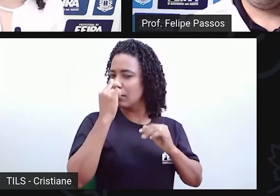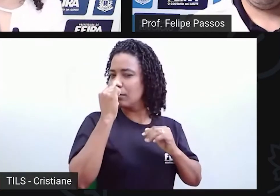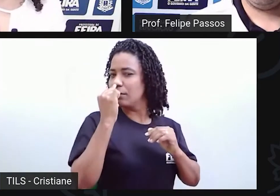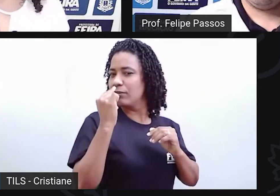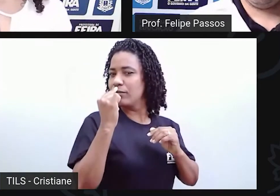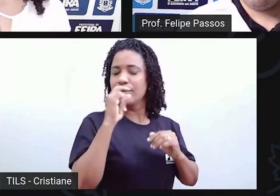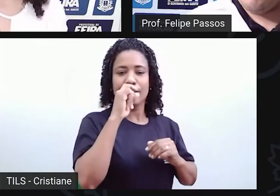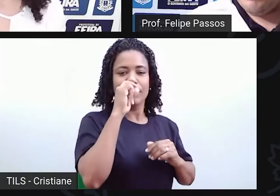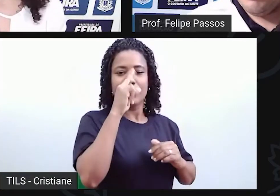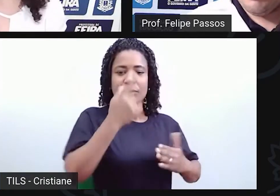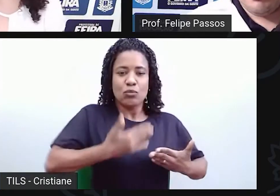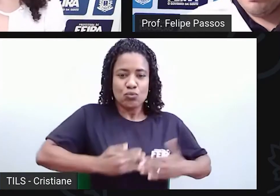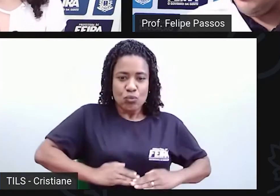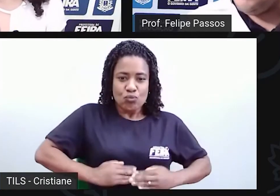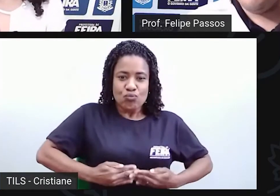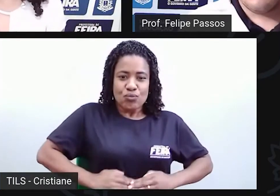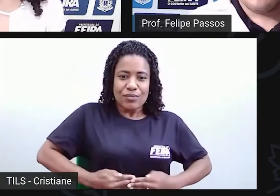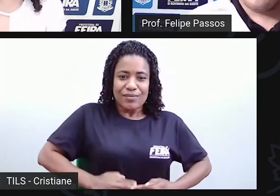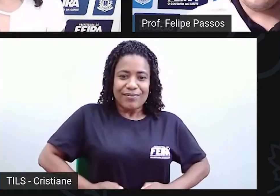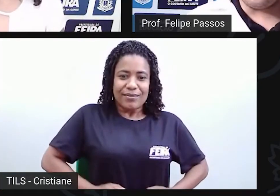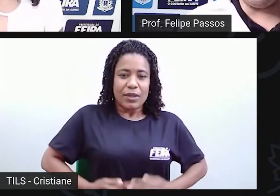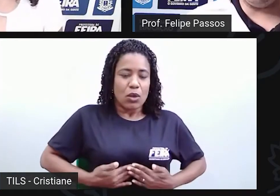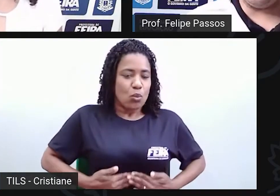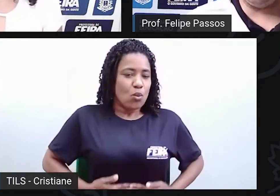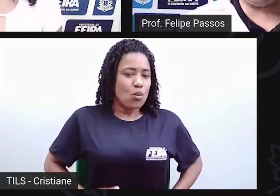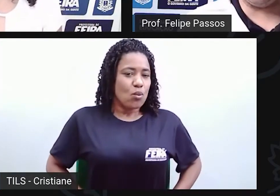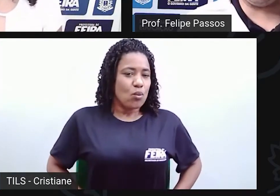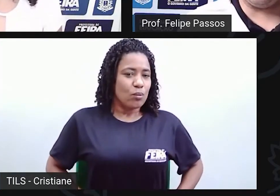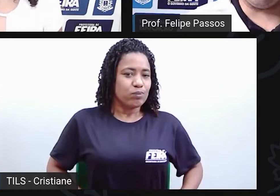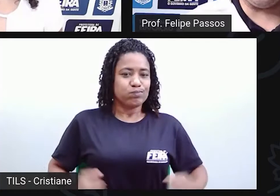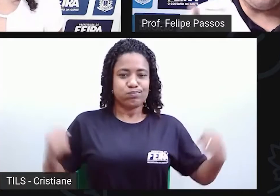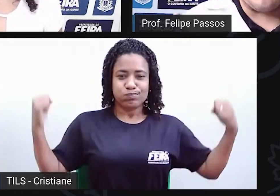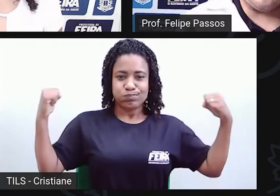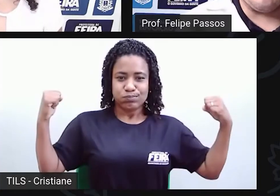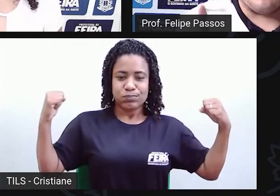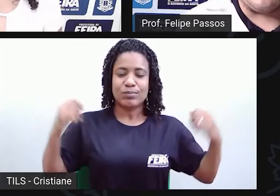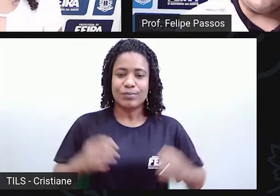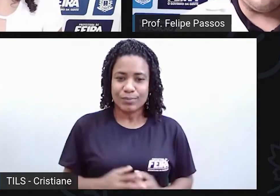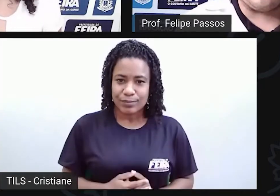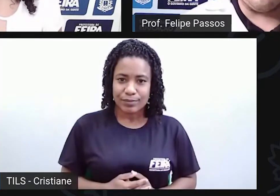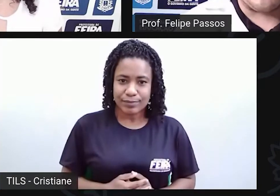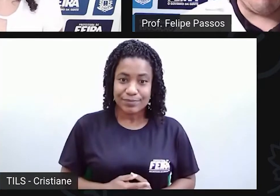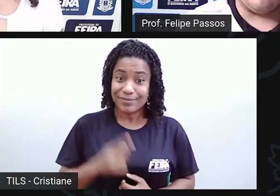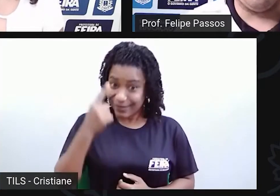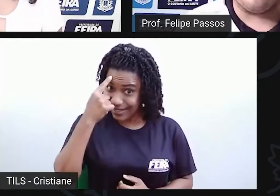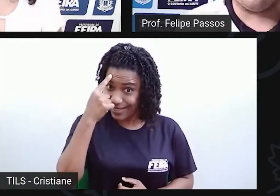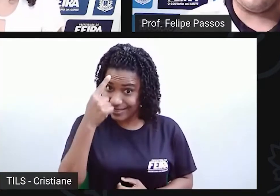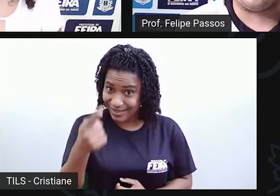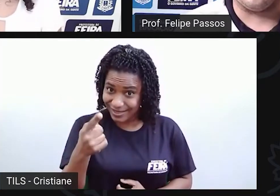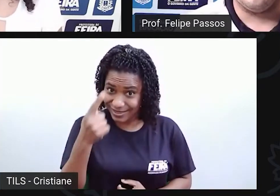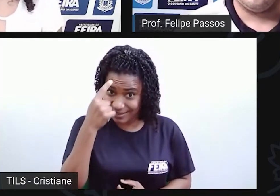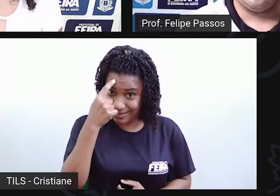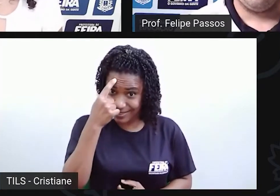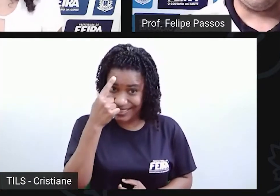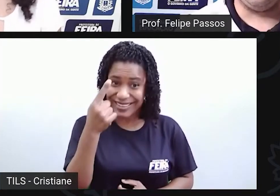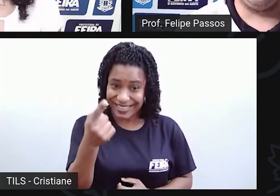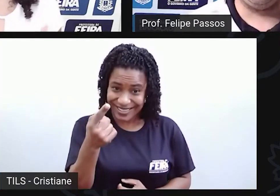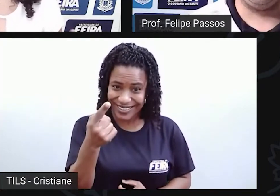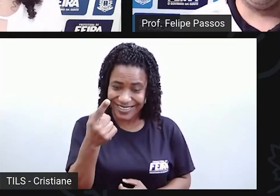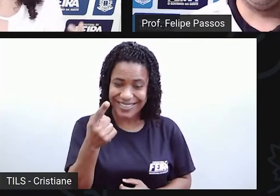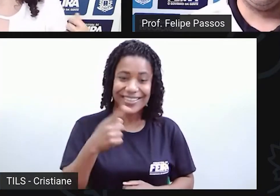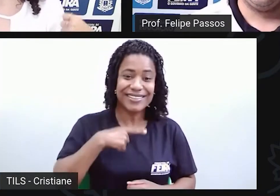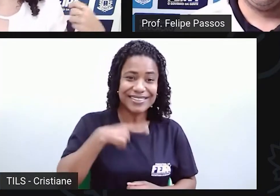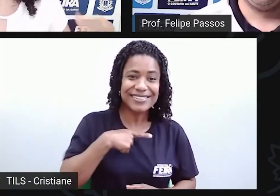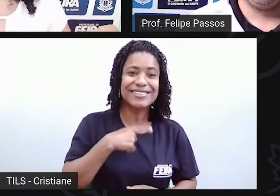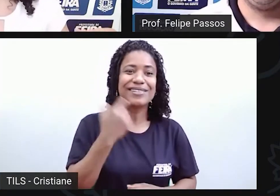na barriga que não existem. Então, mais uma vez... umbigo. Você lembra de um caso de uma atriz que saiu sem umbigo numa revista? Sim. Tira um